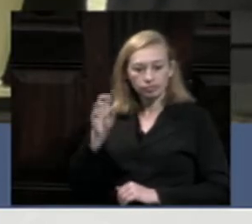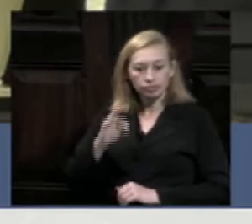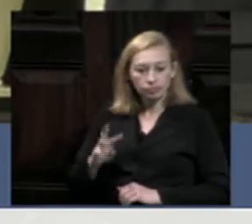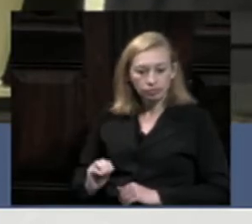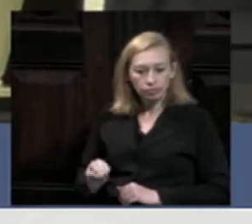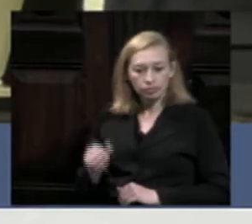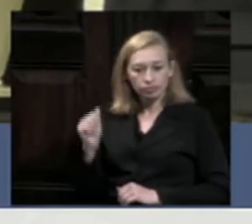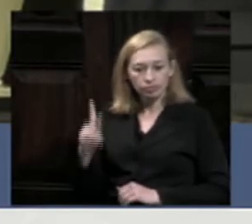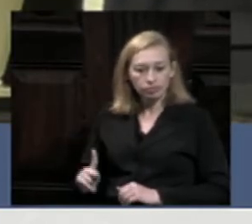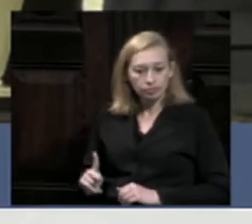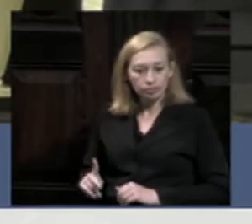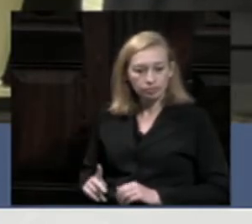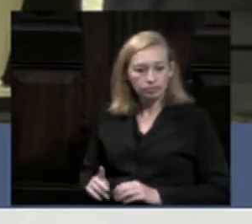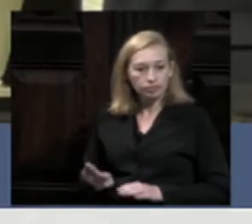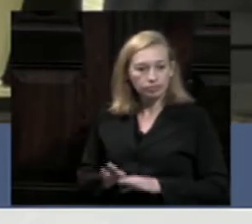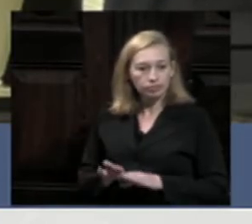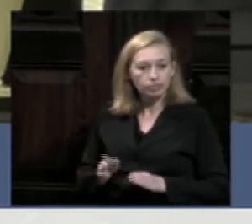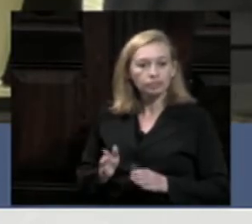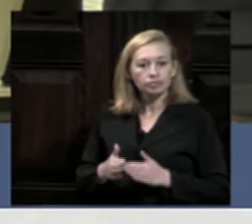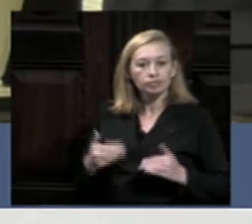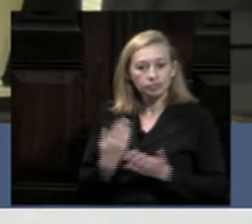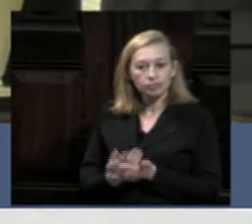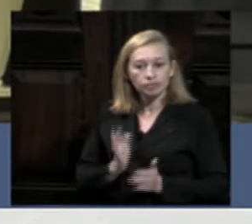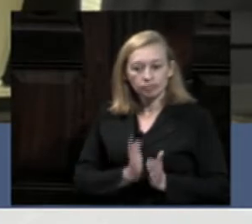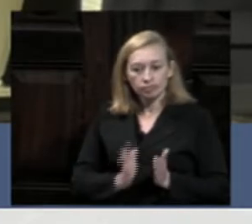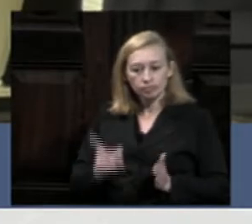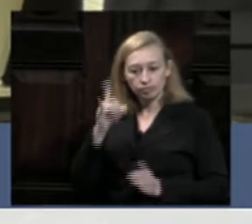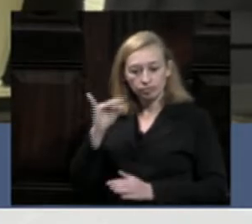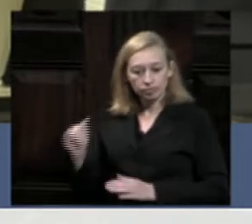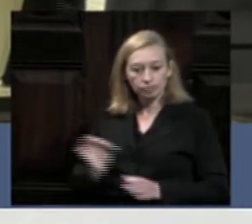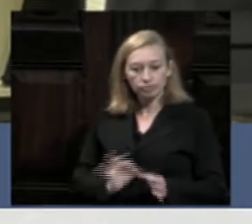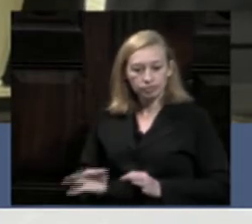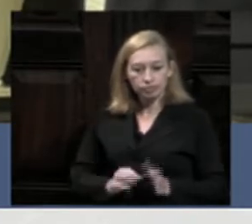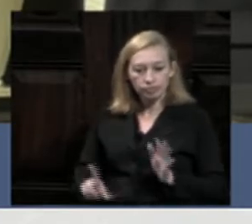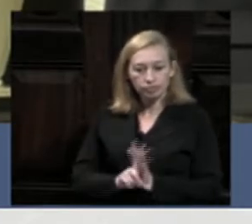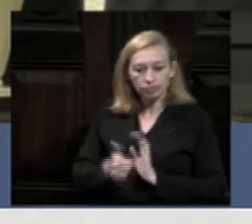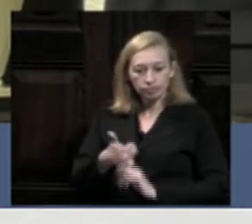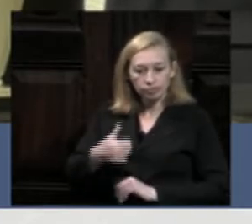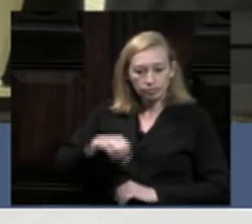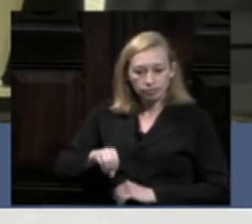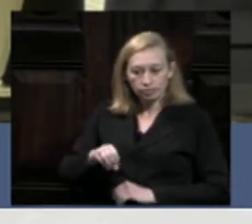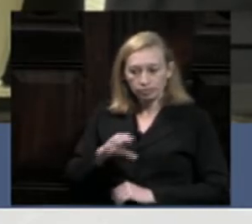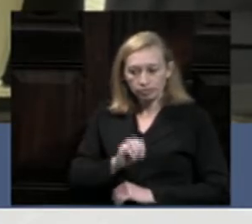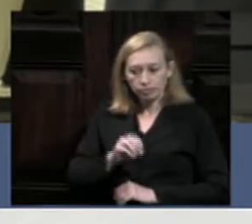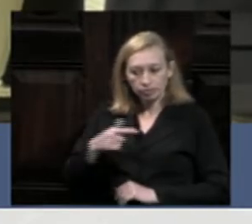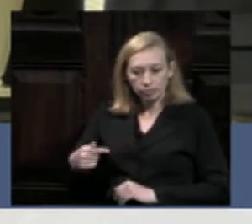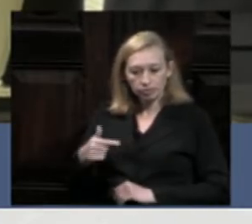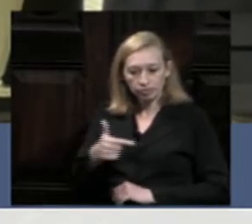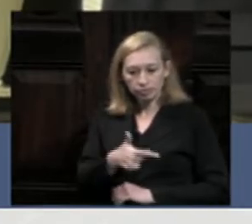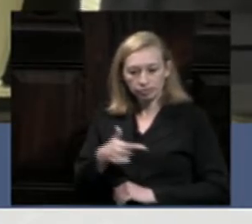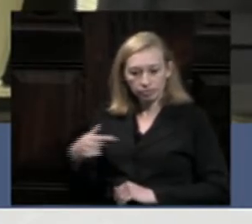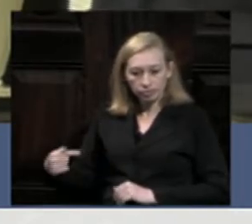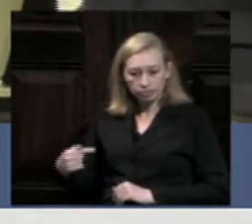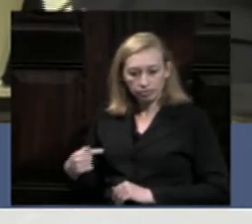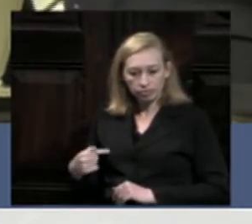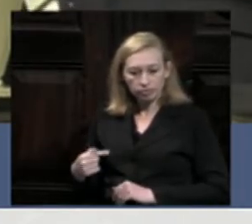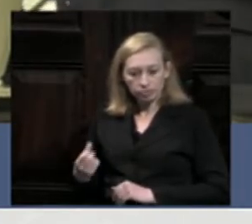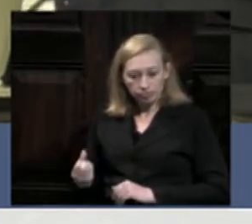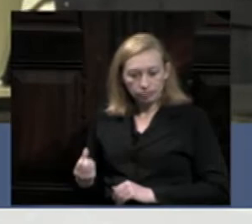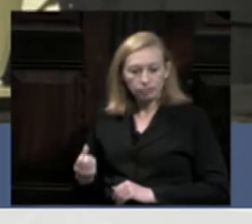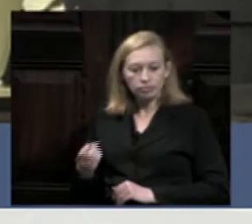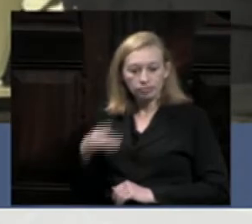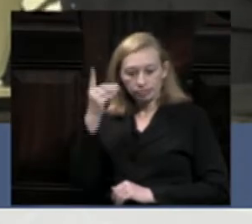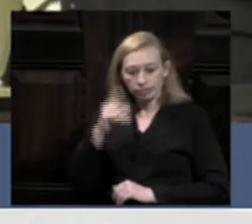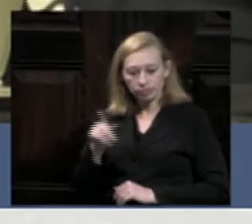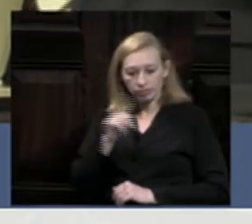aprovado. Requerimento de inclusão na ordem do dia projeto de lei 1907 de 2016, deputado Zito. Senhores que